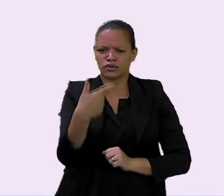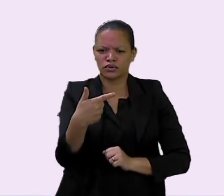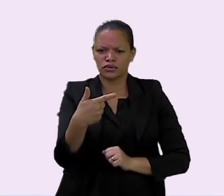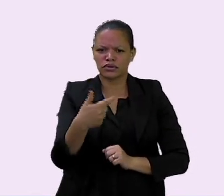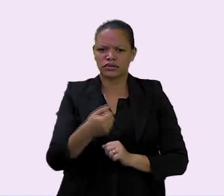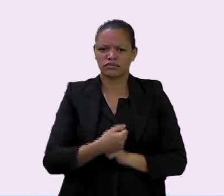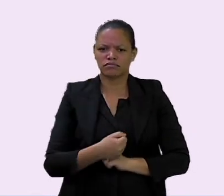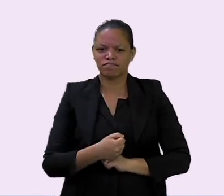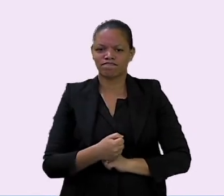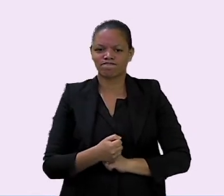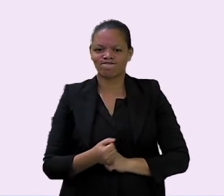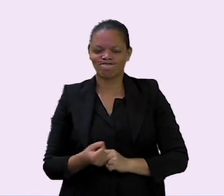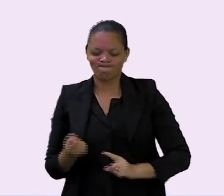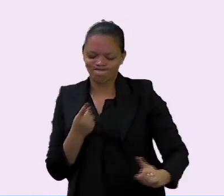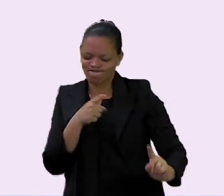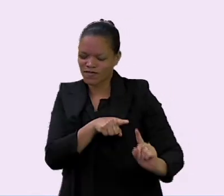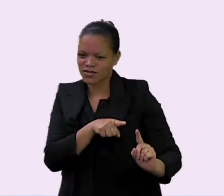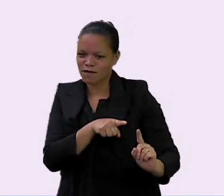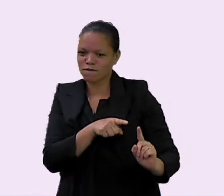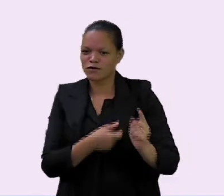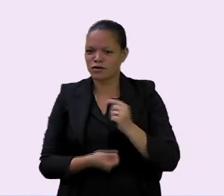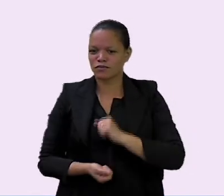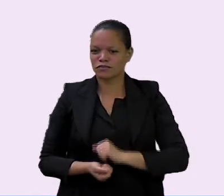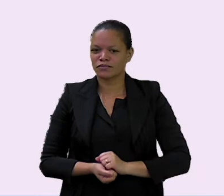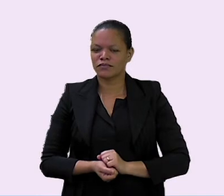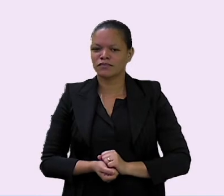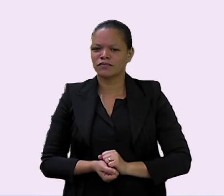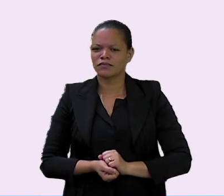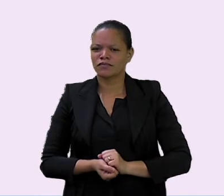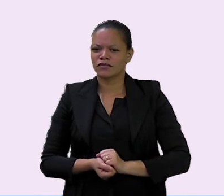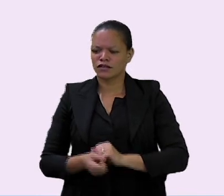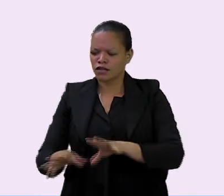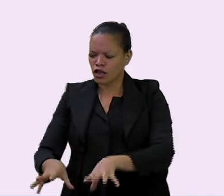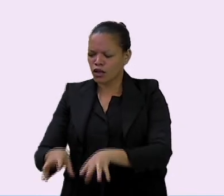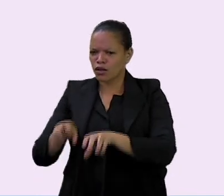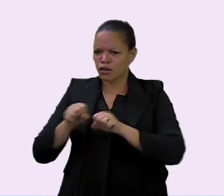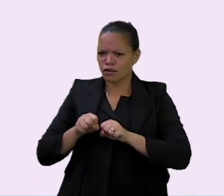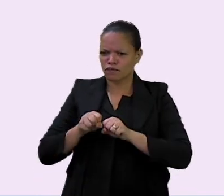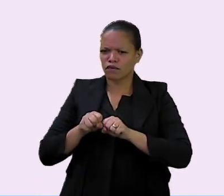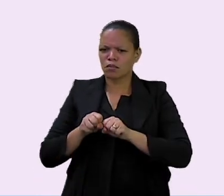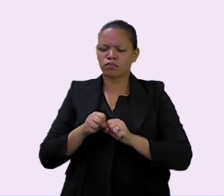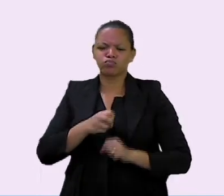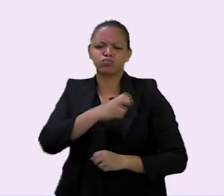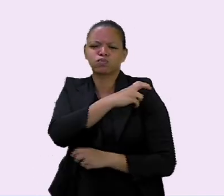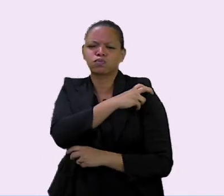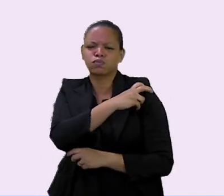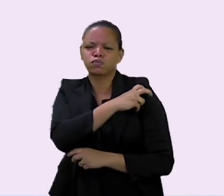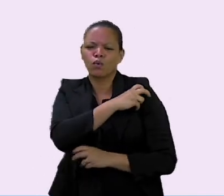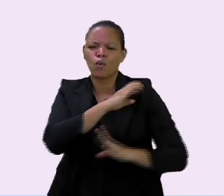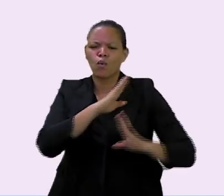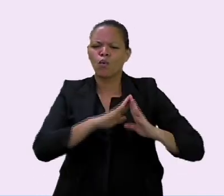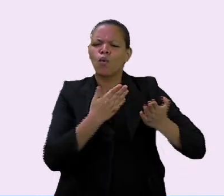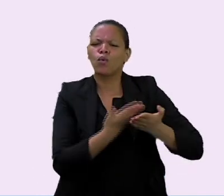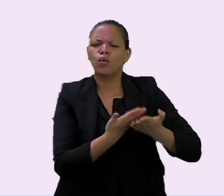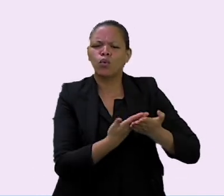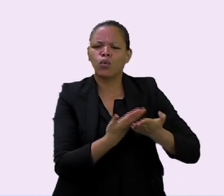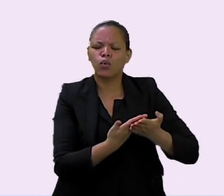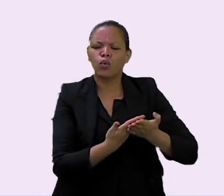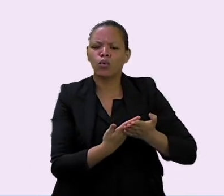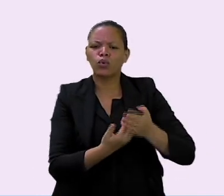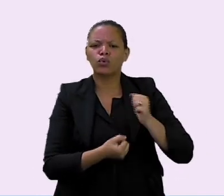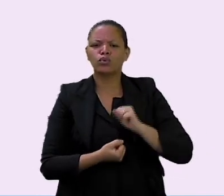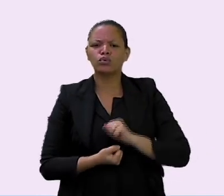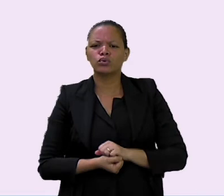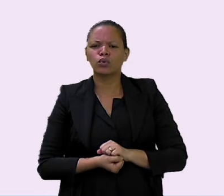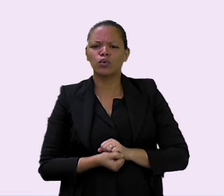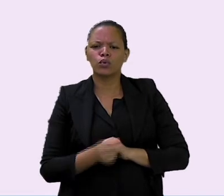Desafiando você. Na formatura do 5º ano de uma escola, um dos alunos lerá o texto de abertura